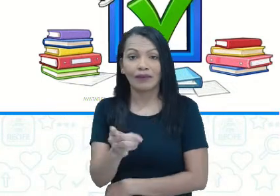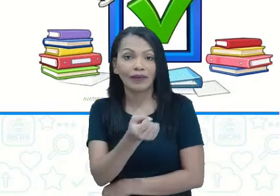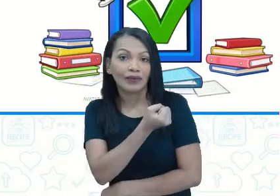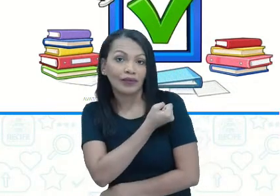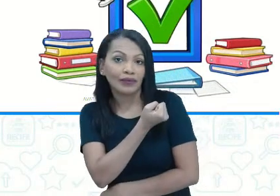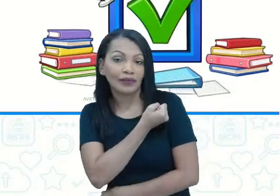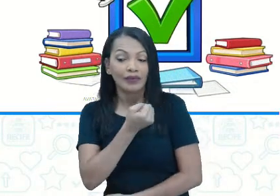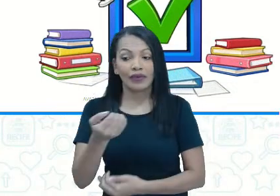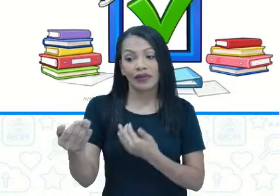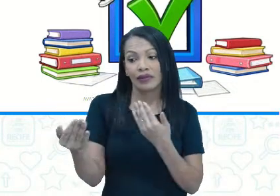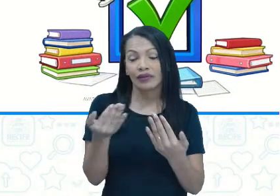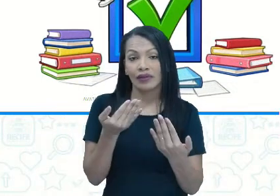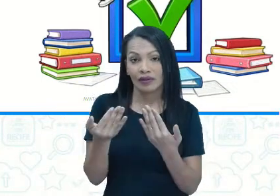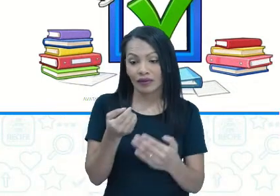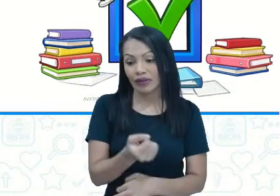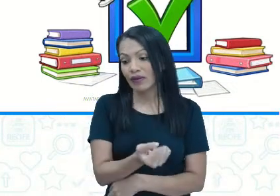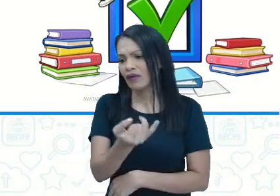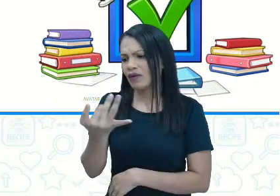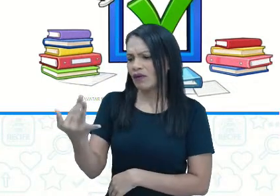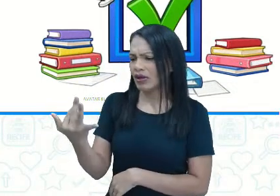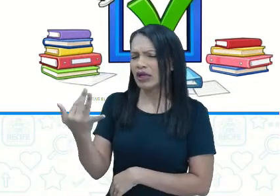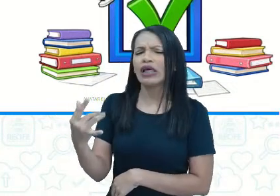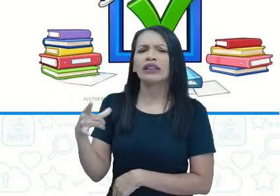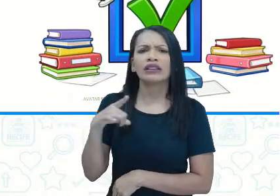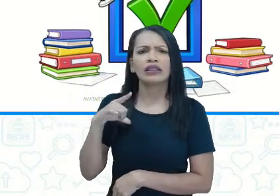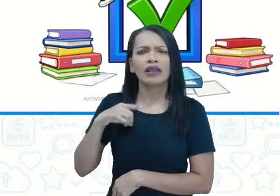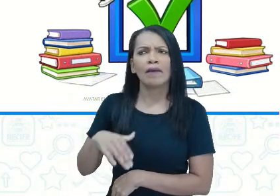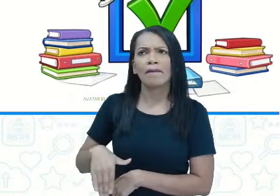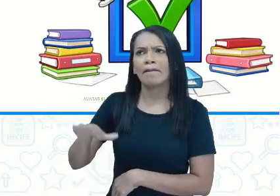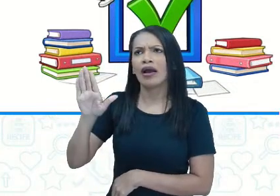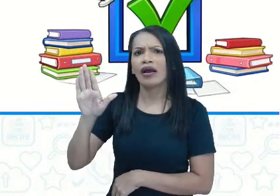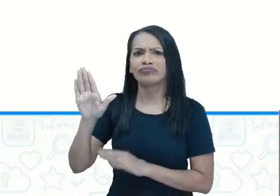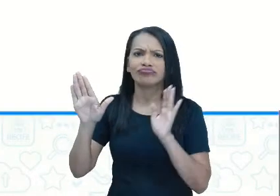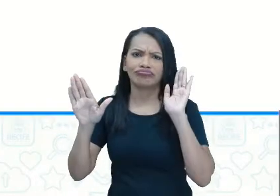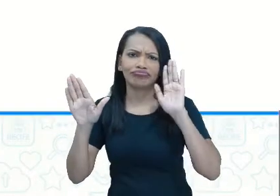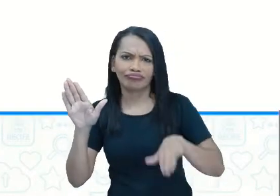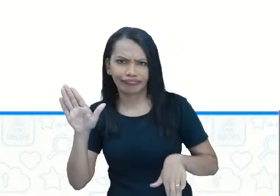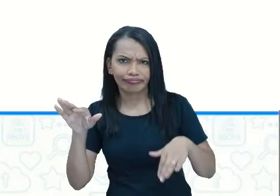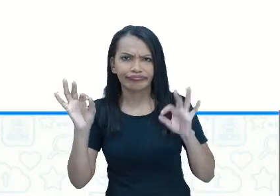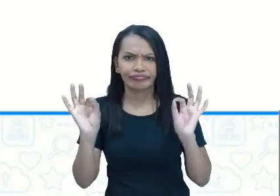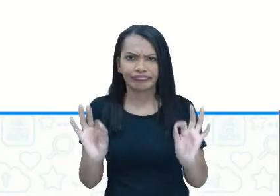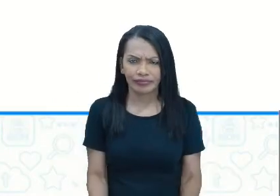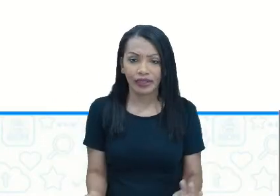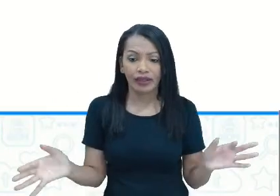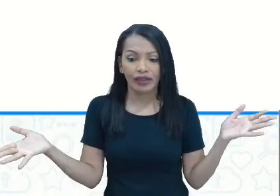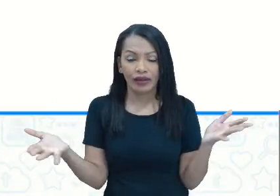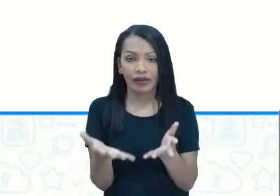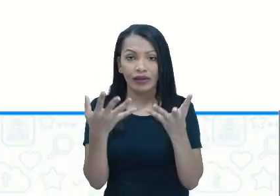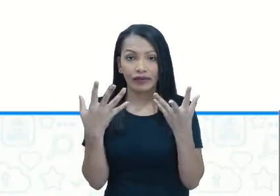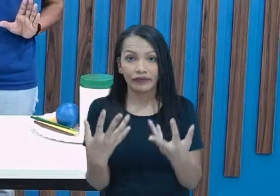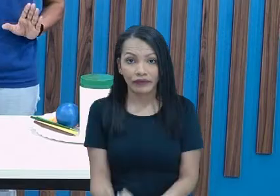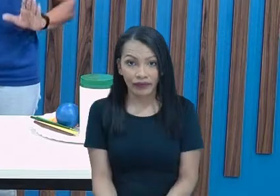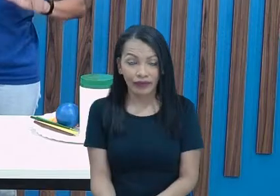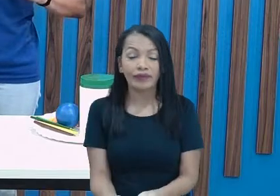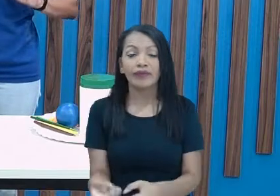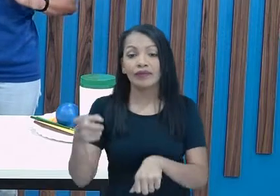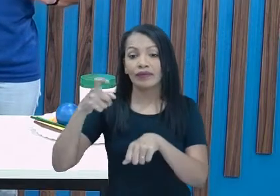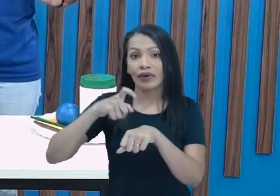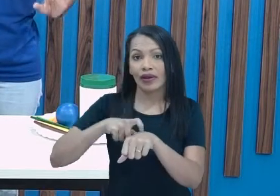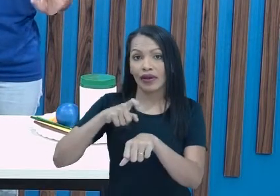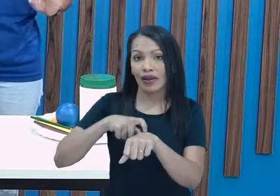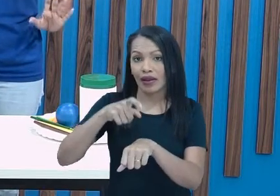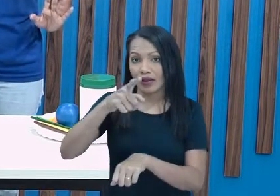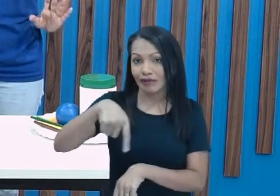a comparação de quantidades, onde tinha mais e onde tinha menos. E agora vamos para aquela hora que